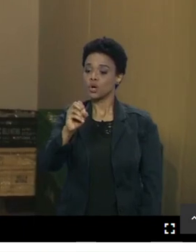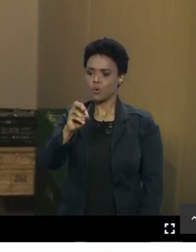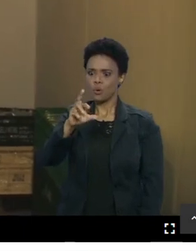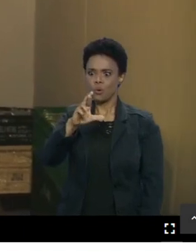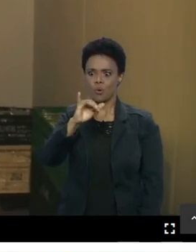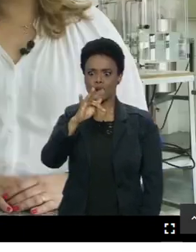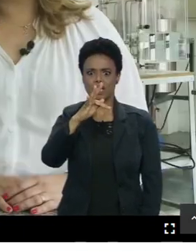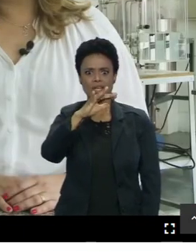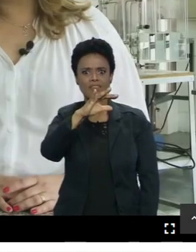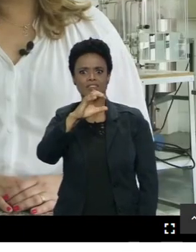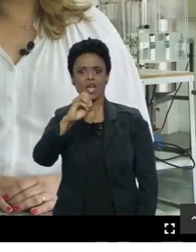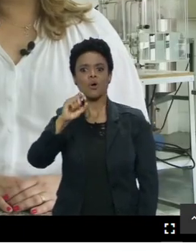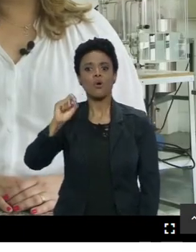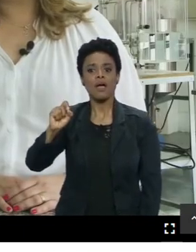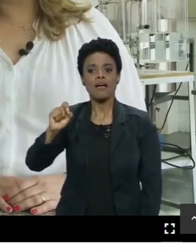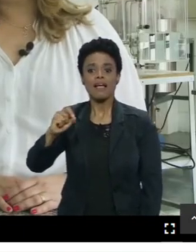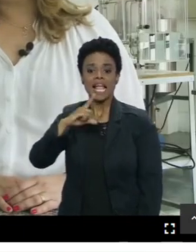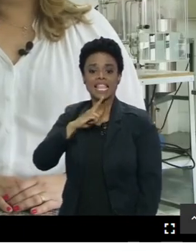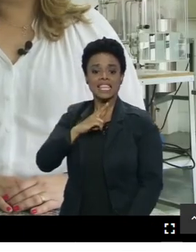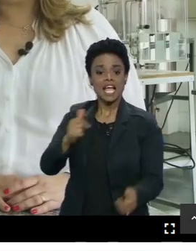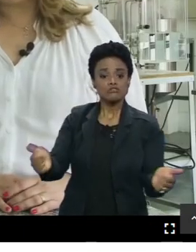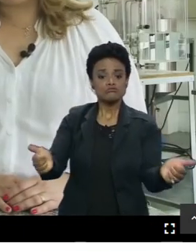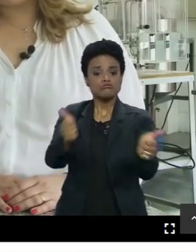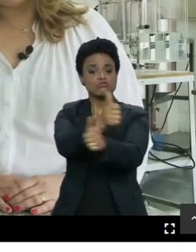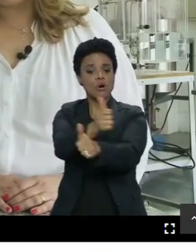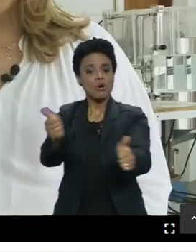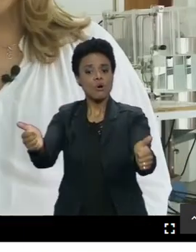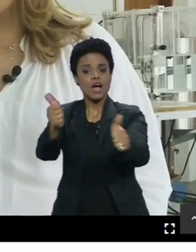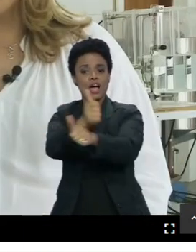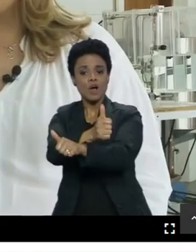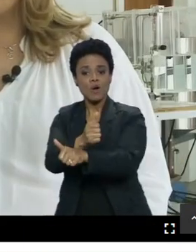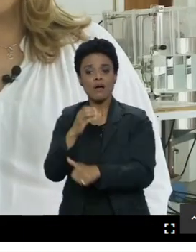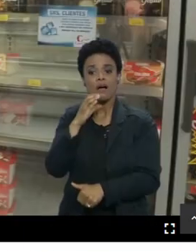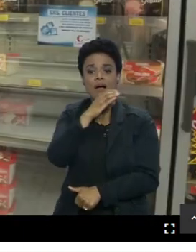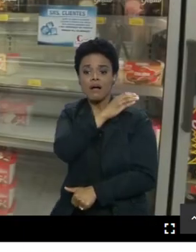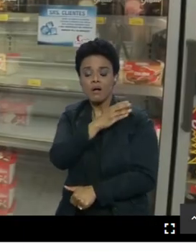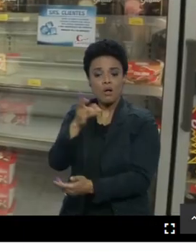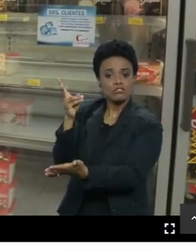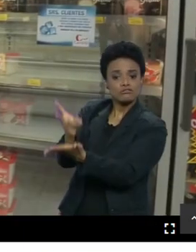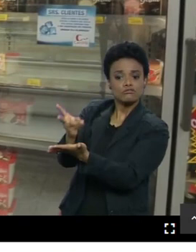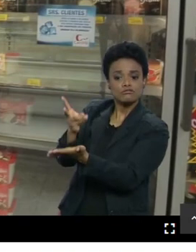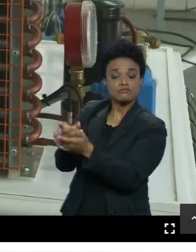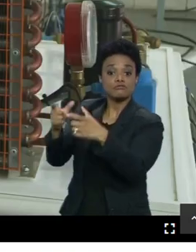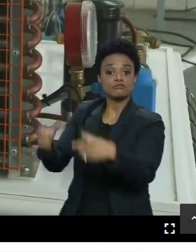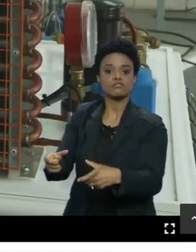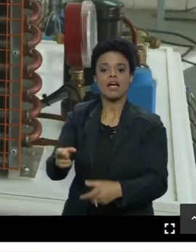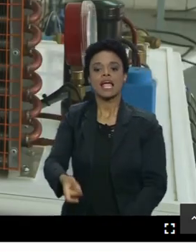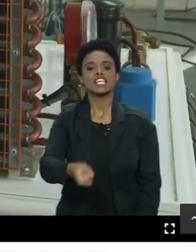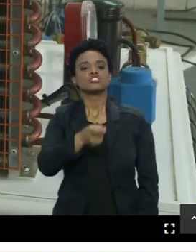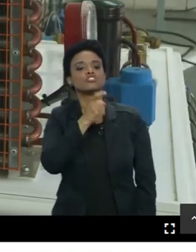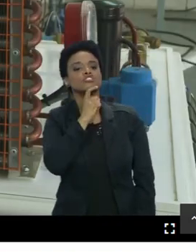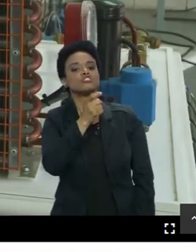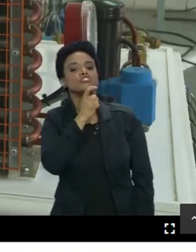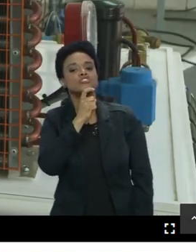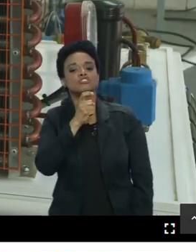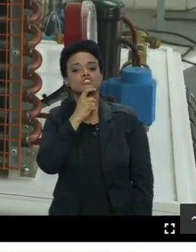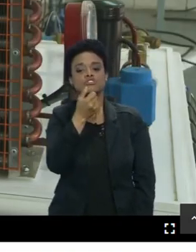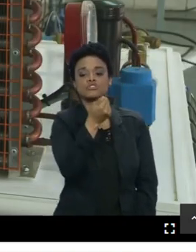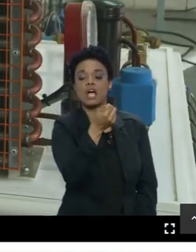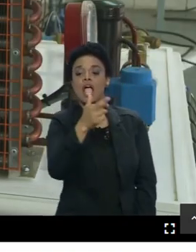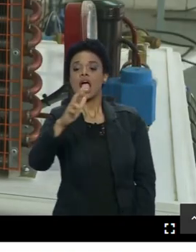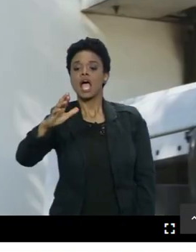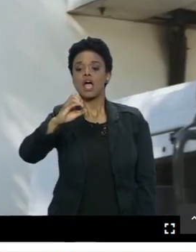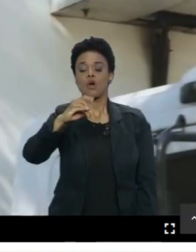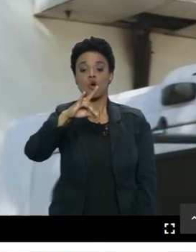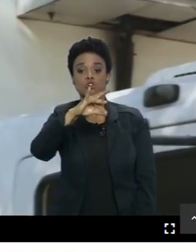de troca de calor. Os trocadores de calor estão muito presentes, como por exemplo na nossa geladeira, no ar-condicionado, no